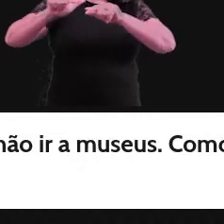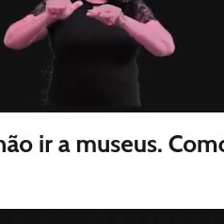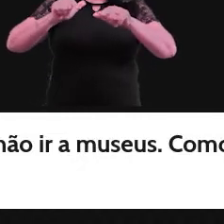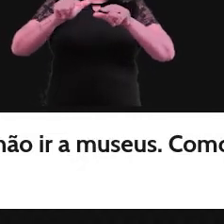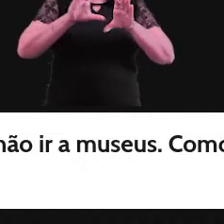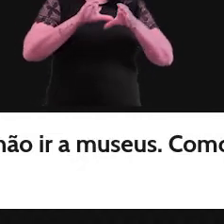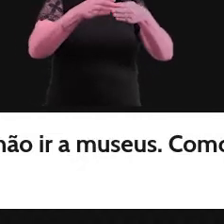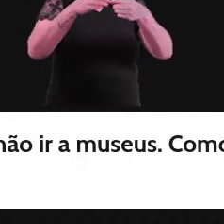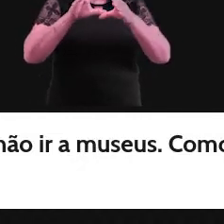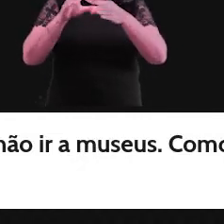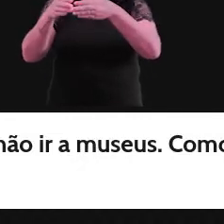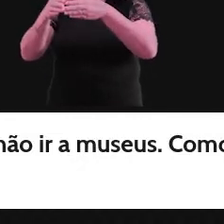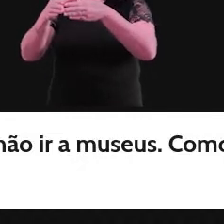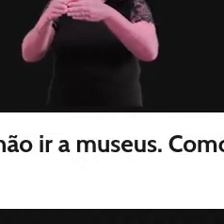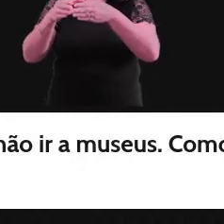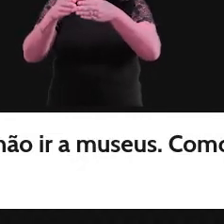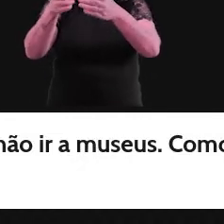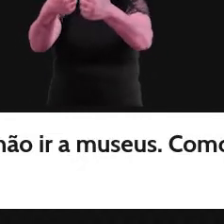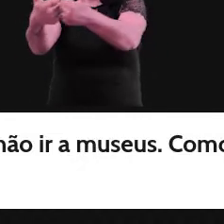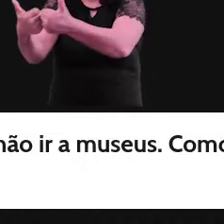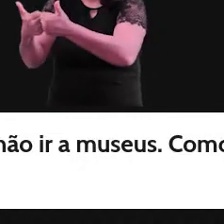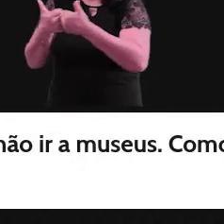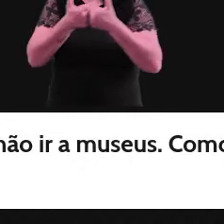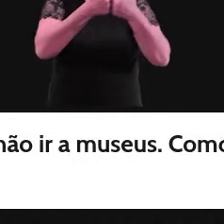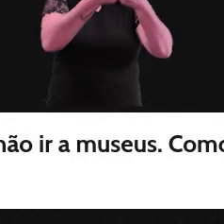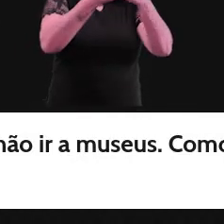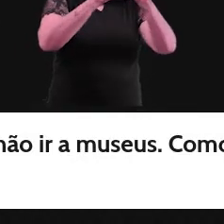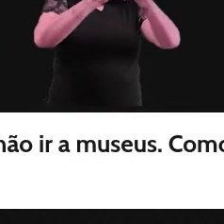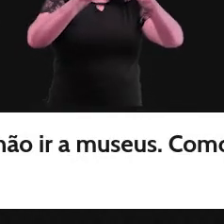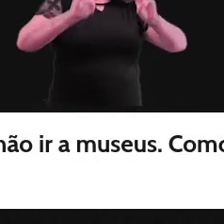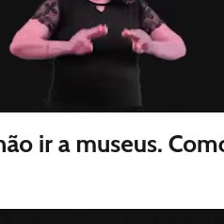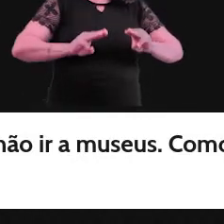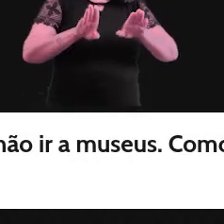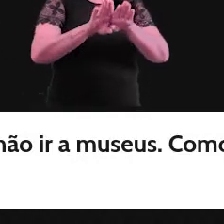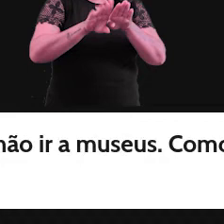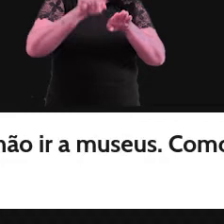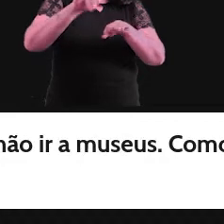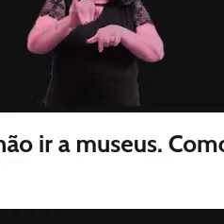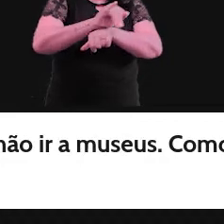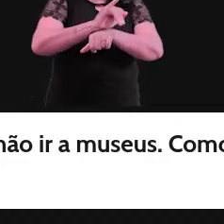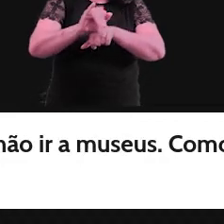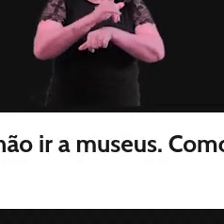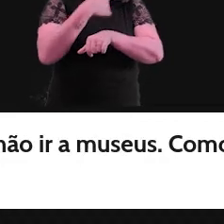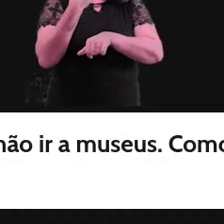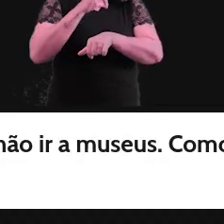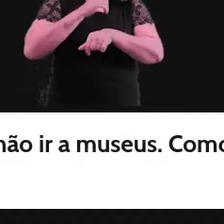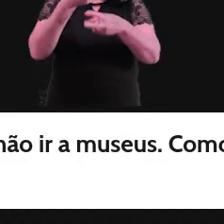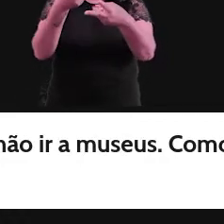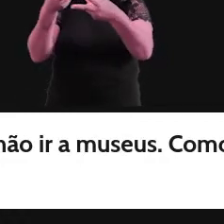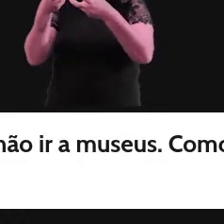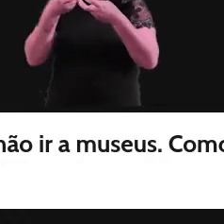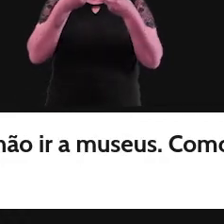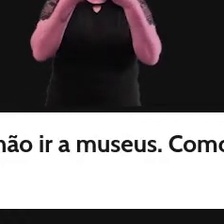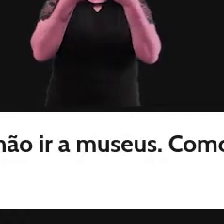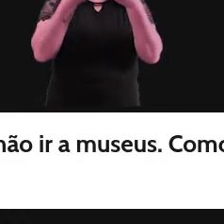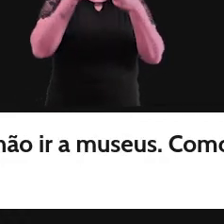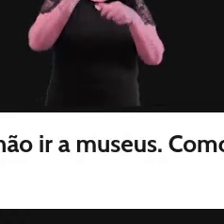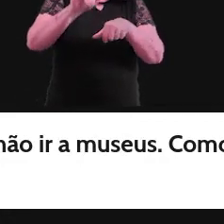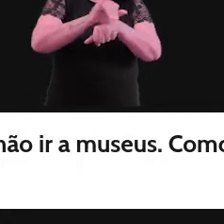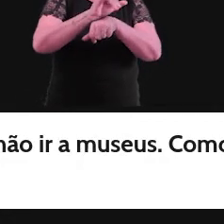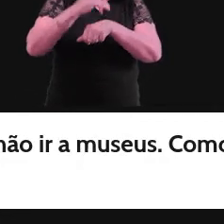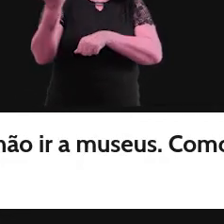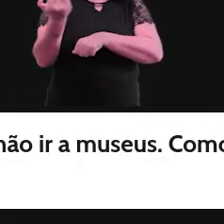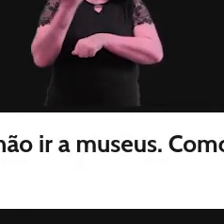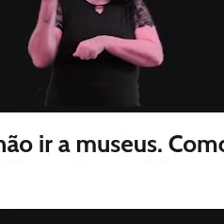O trabalho com comunidade de entorno também dos espaços museais é uma estratégia também que a gente tem percebido como uma